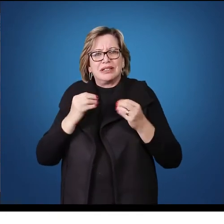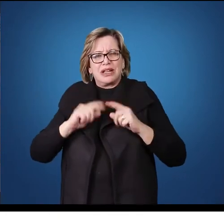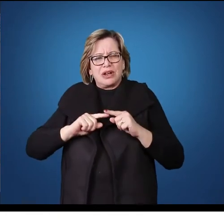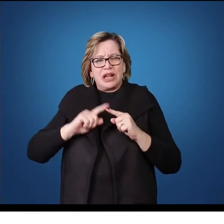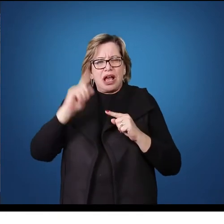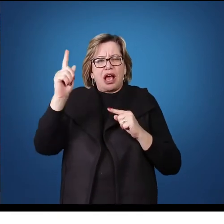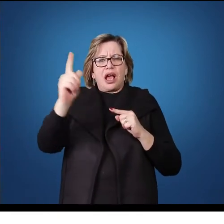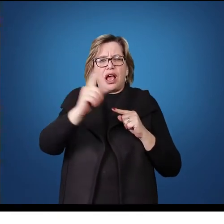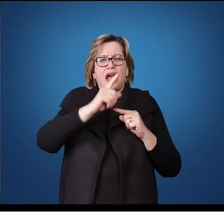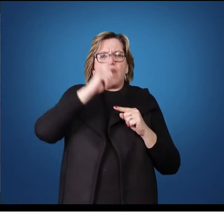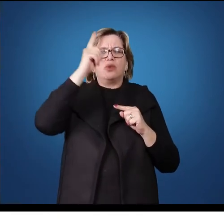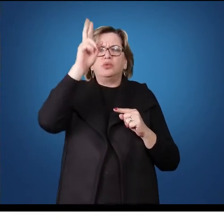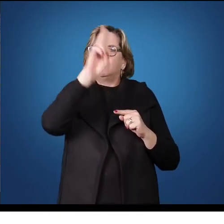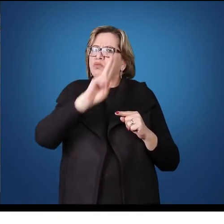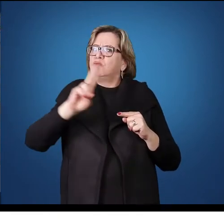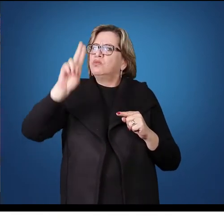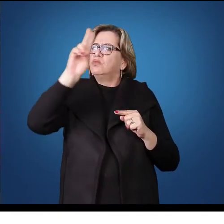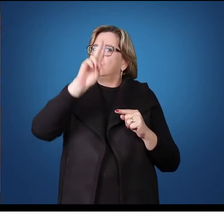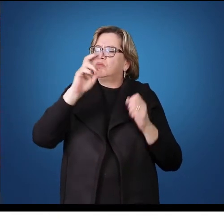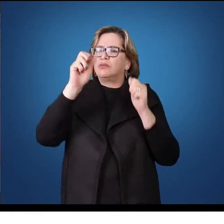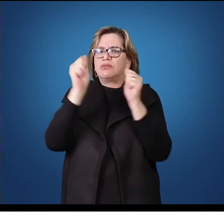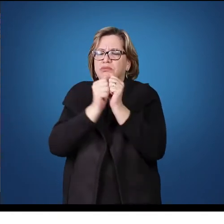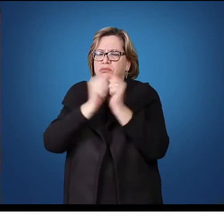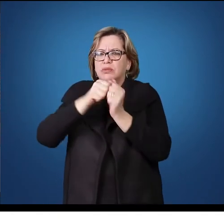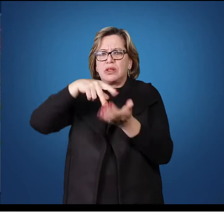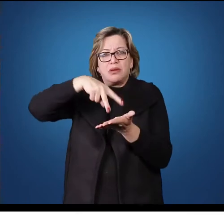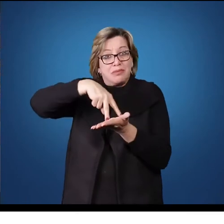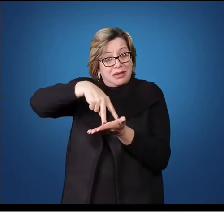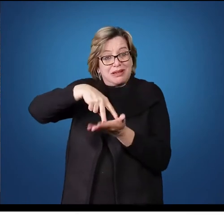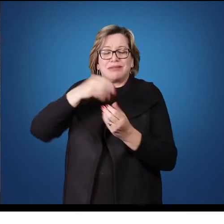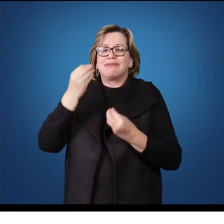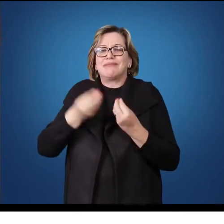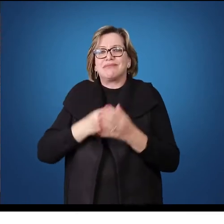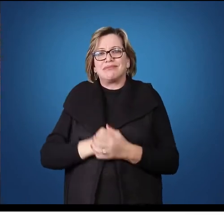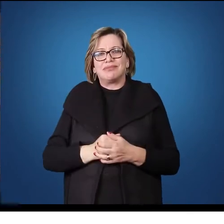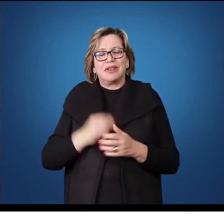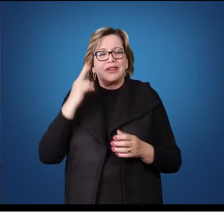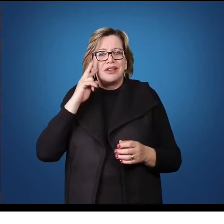mais alto e tentem utilizar as pernas junto. Isso.